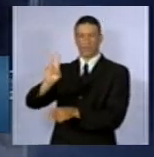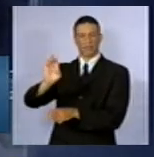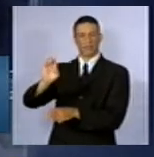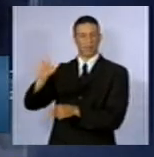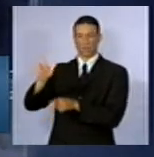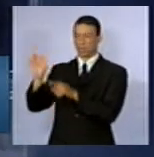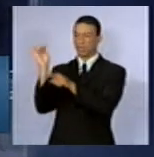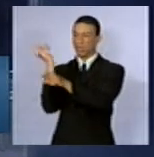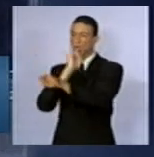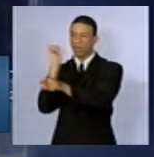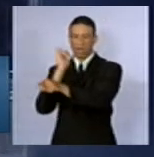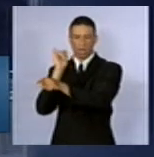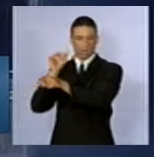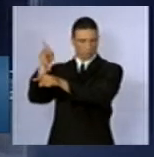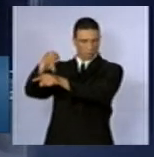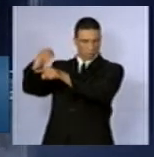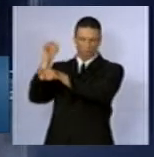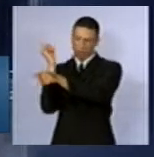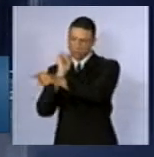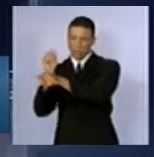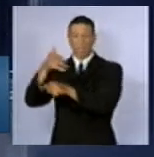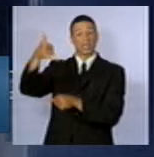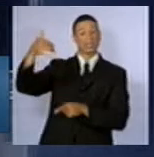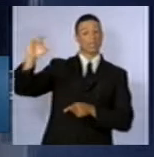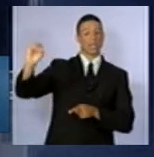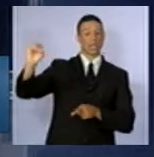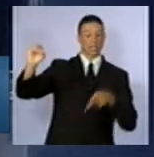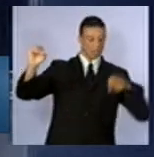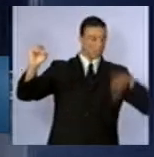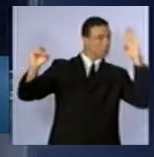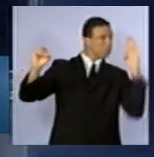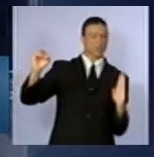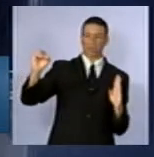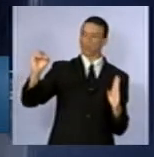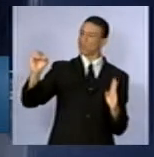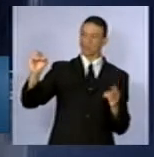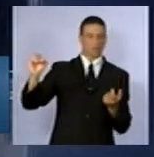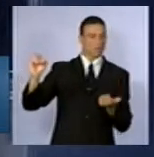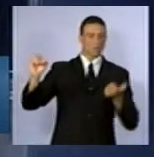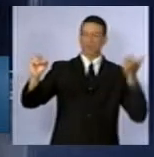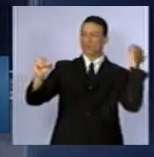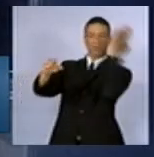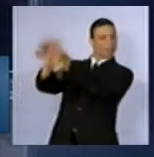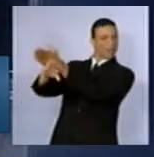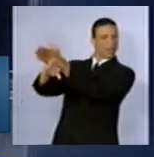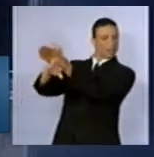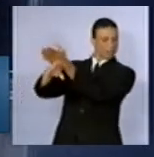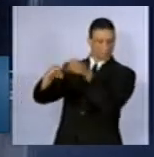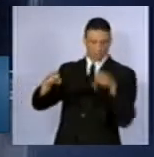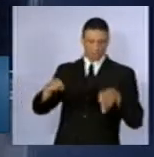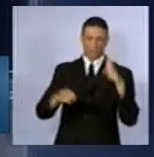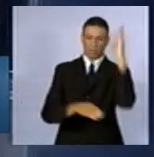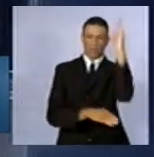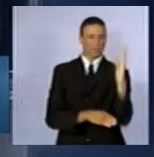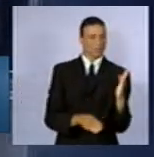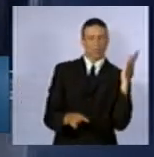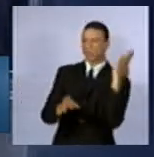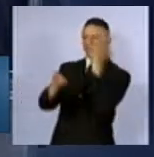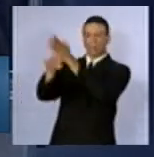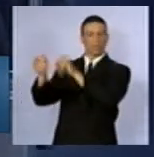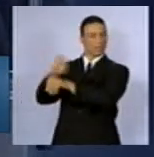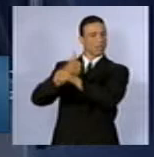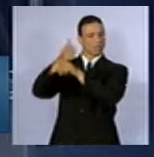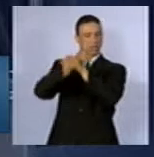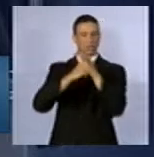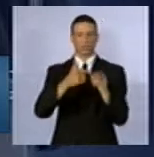adotam 10 microtesla então nós estamos até bem com relação à Itália estamos até cumprindo paraas linhas de